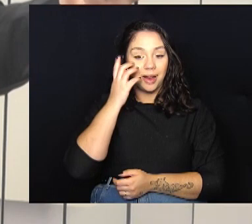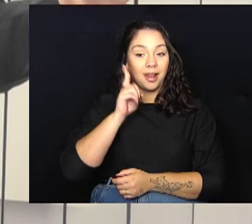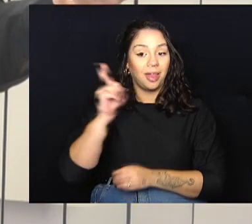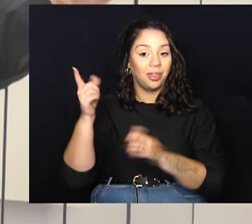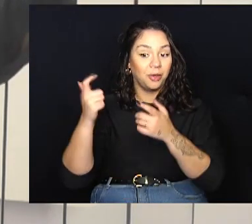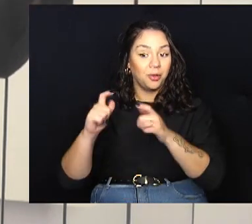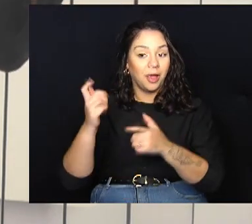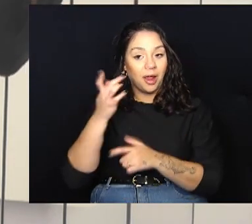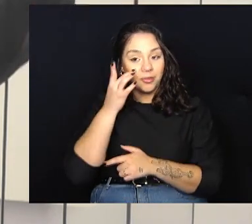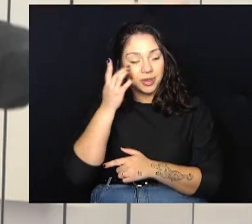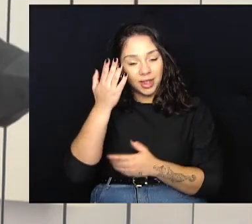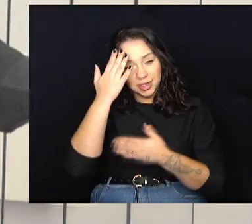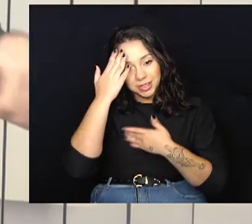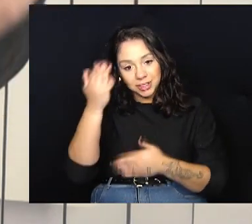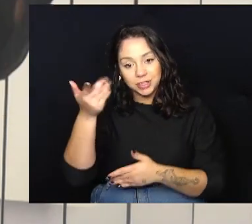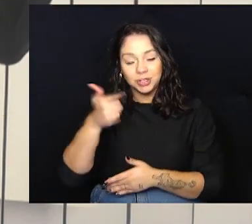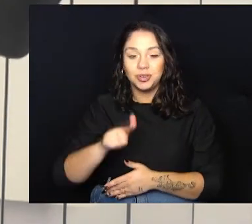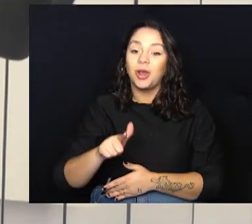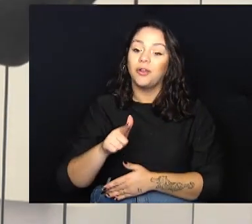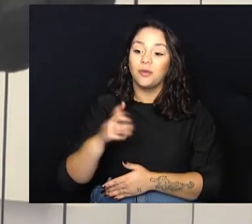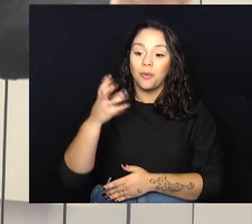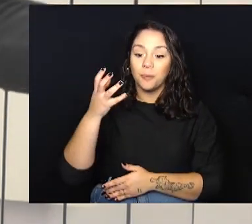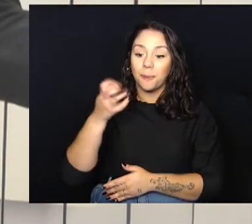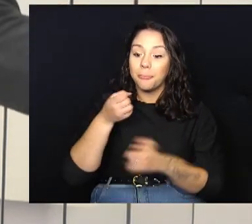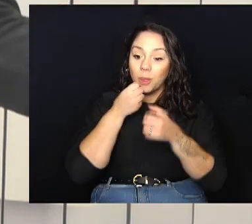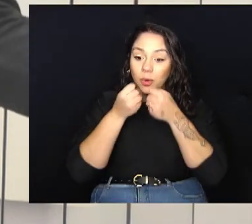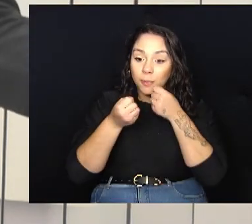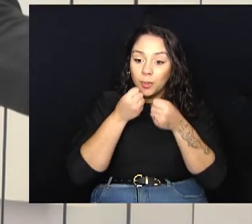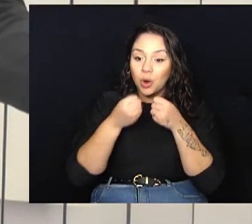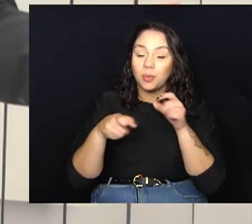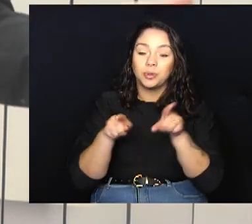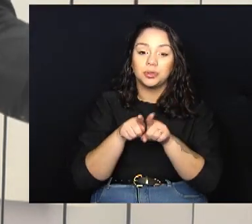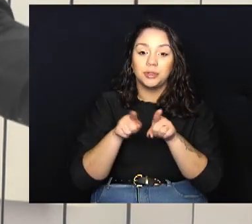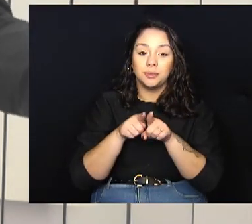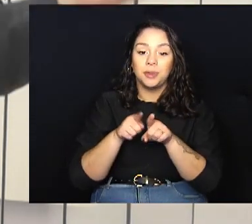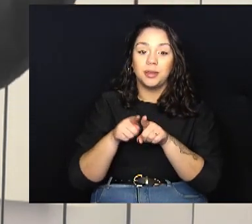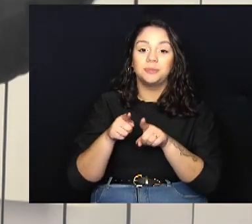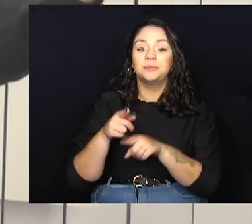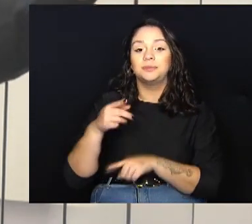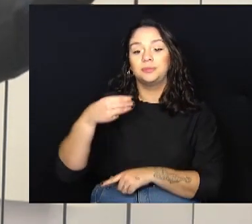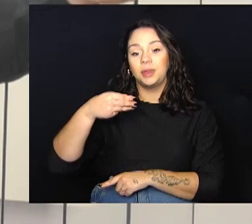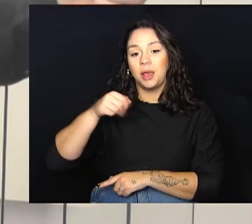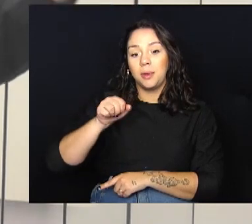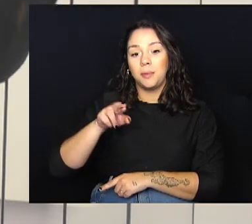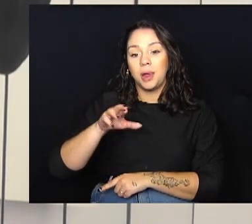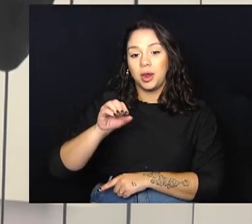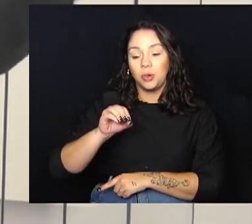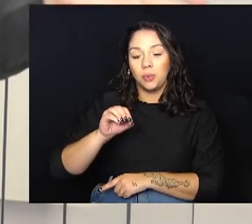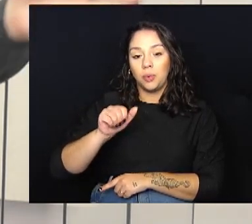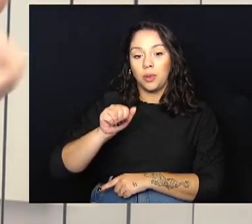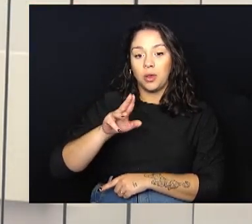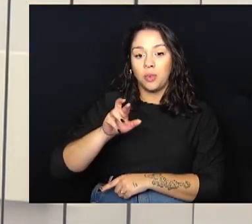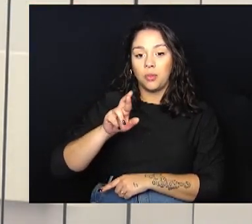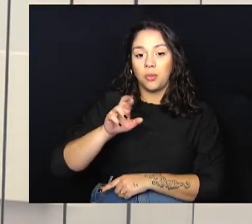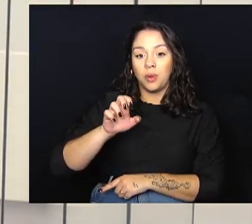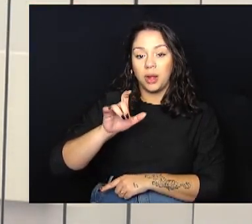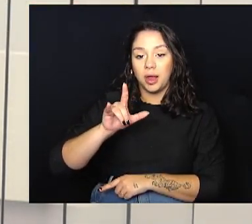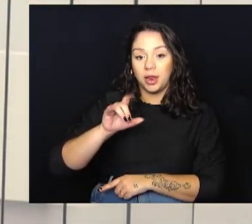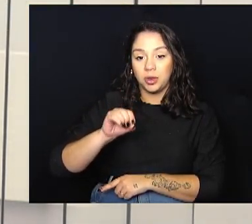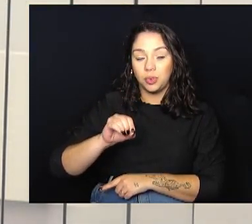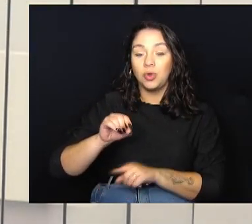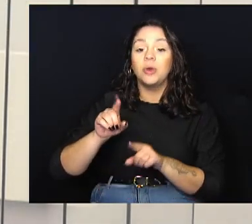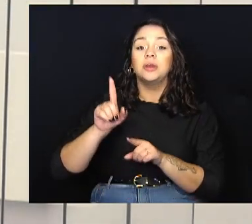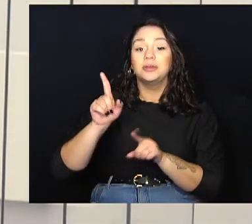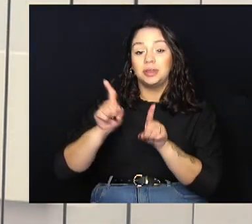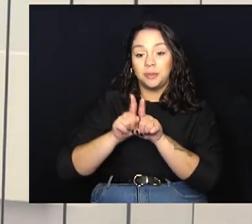agradecendo novamente então nosso repórter o repórter cinematográfico Marco Aurélio que tá lá com toda a nossa equipe Adriana quer